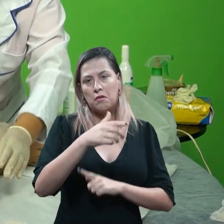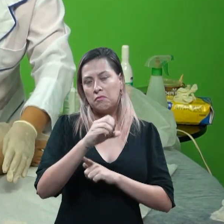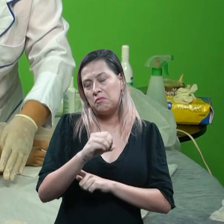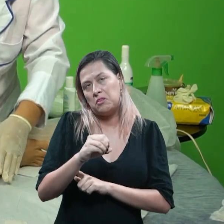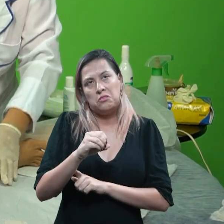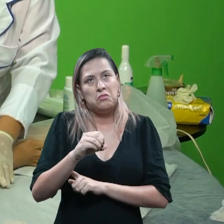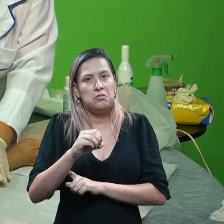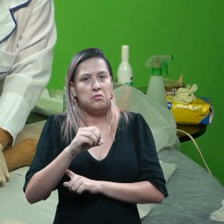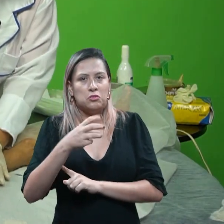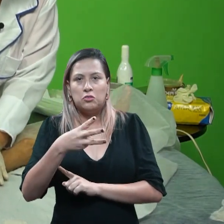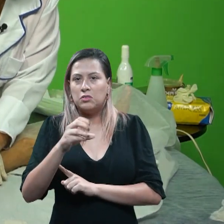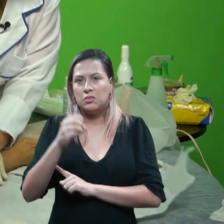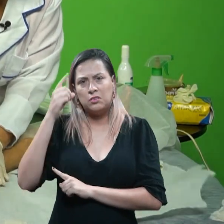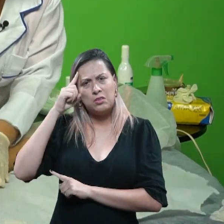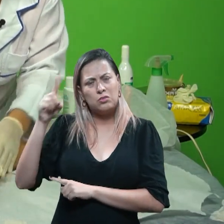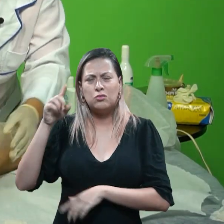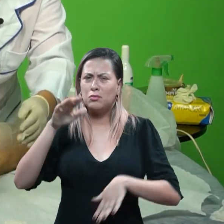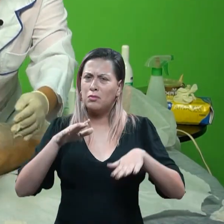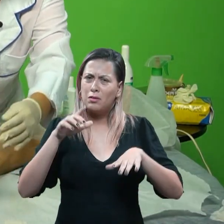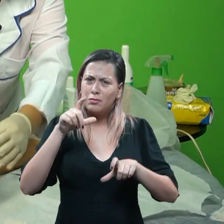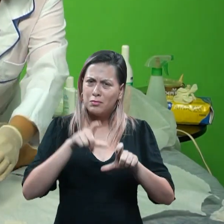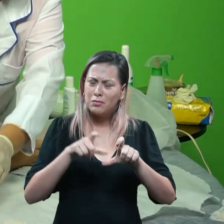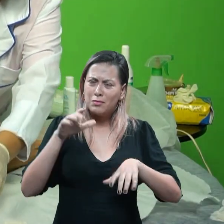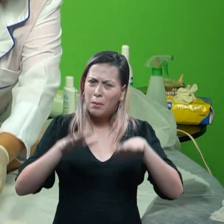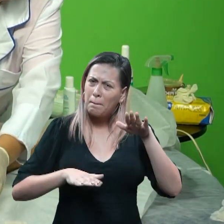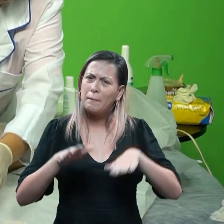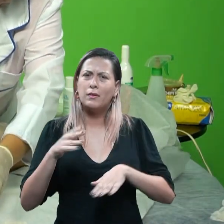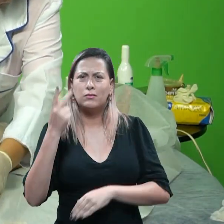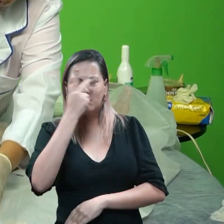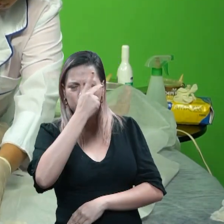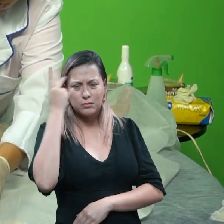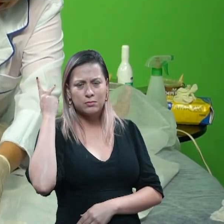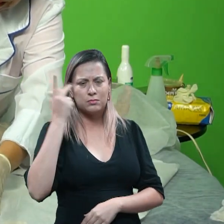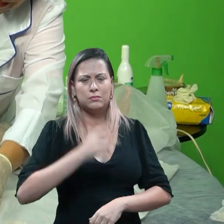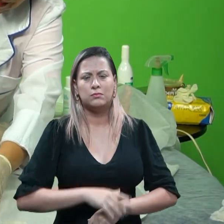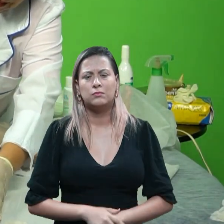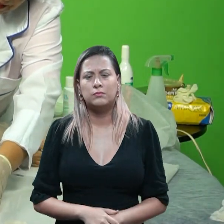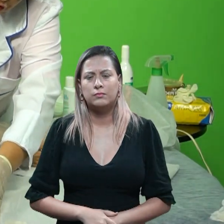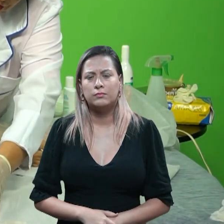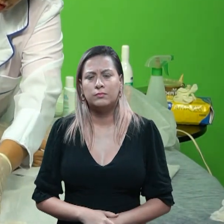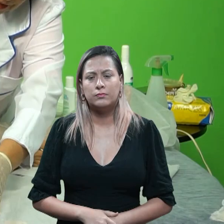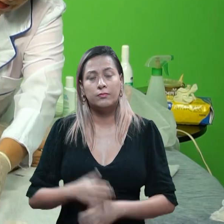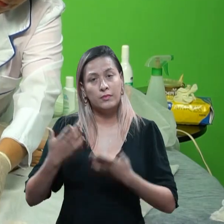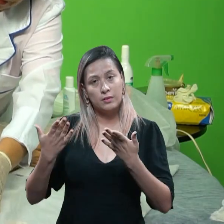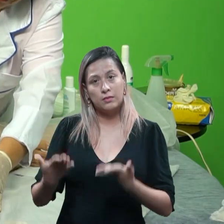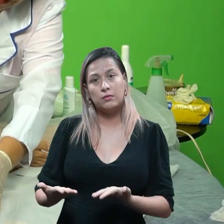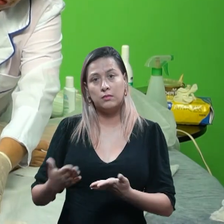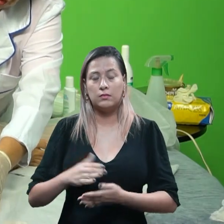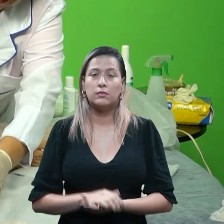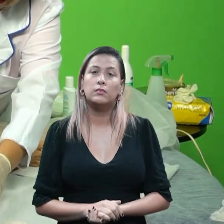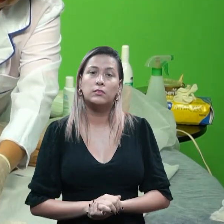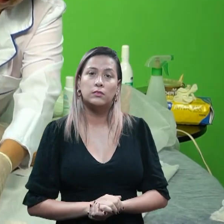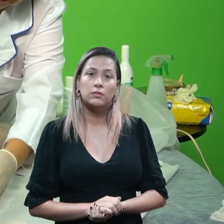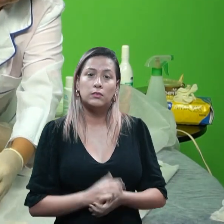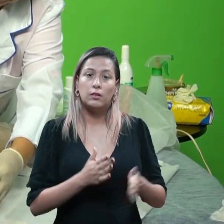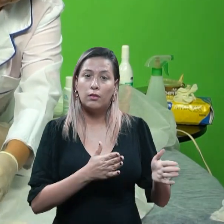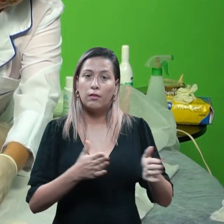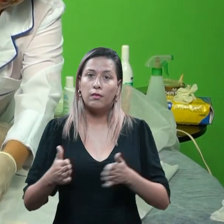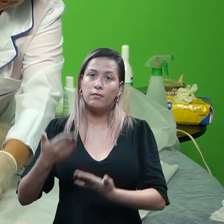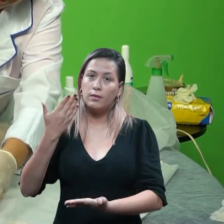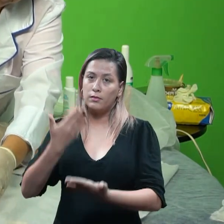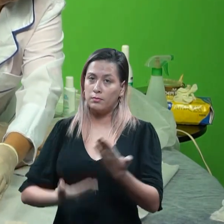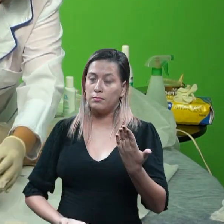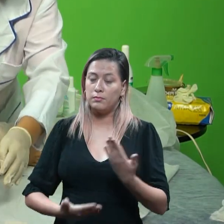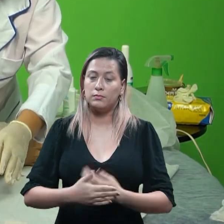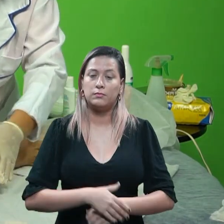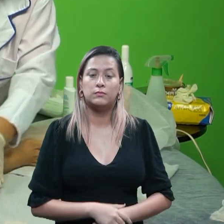30 dias, vai depender de pessoa para pessoa. Então, se aquele ali já estava na fase de queda,